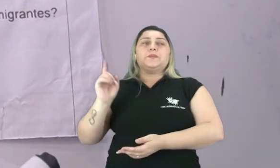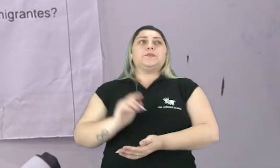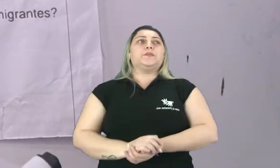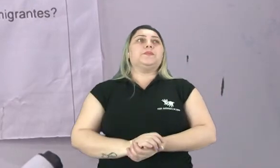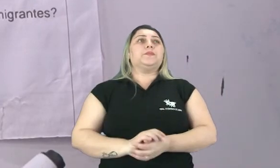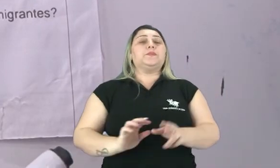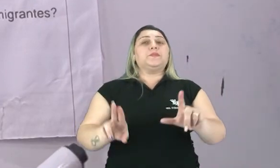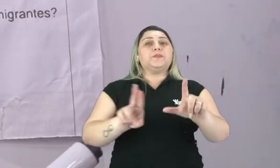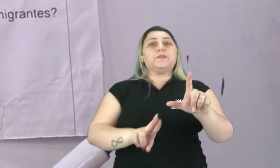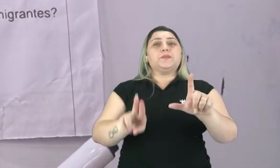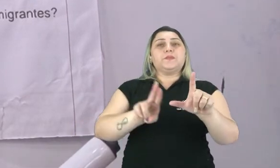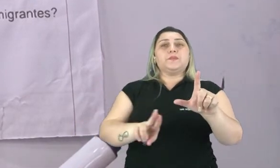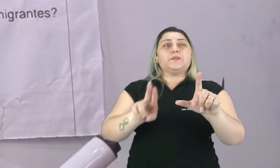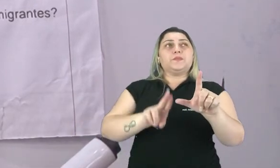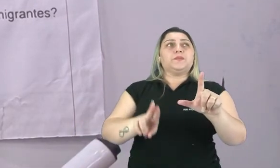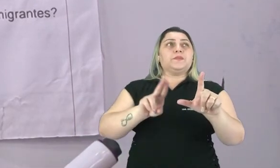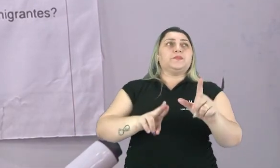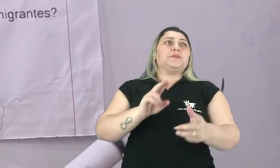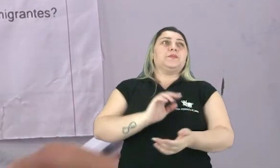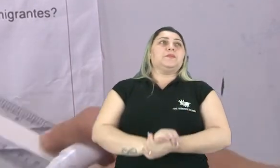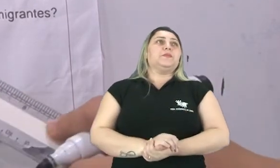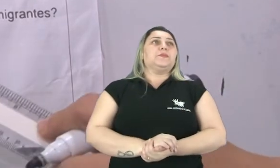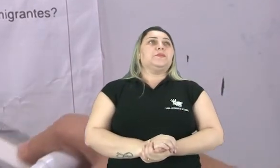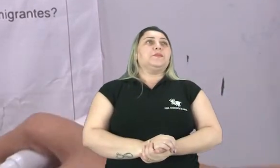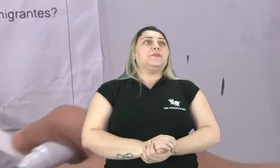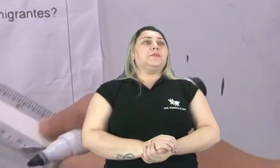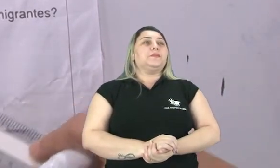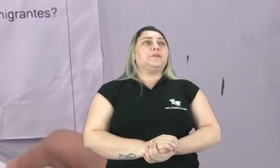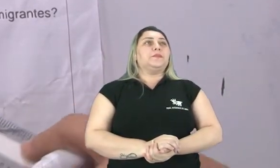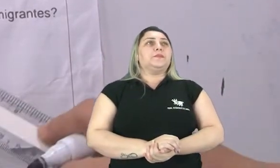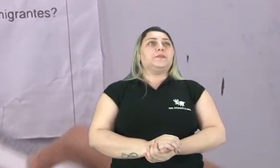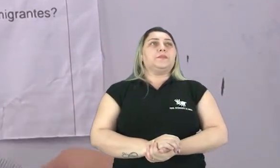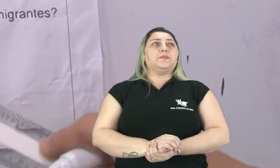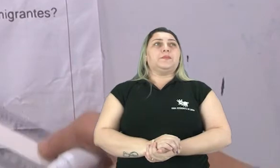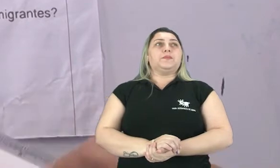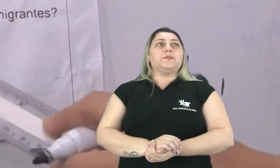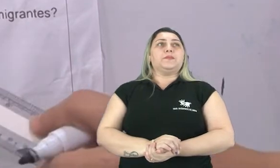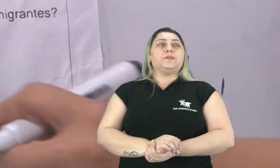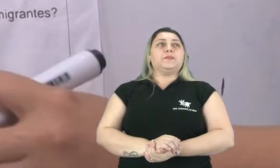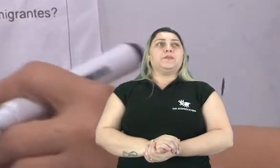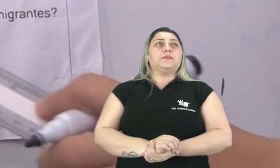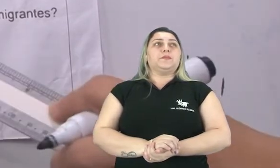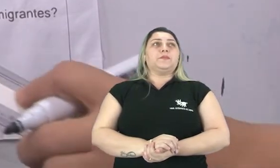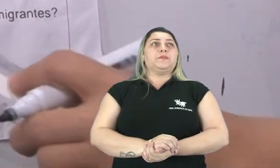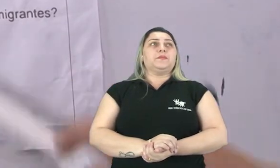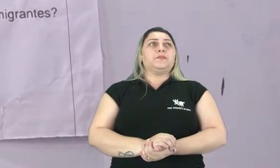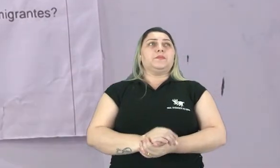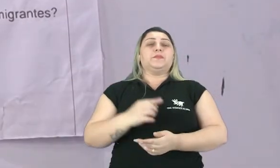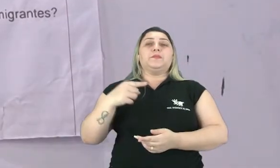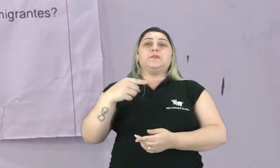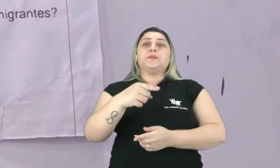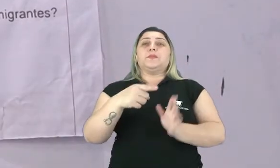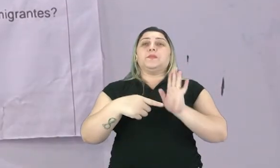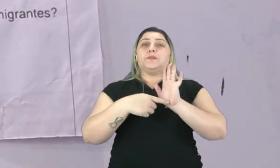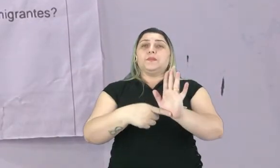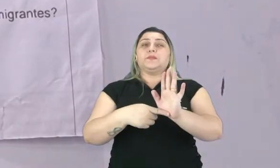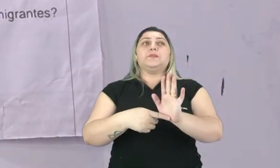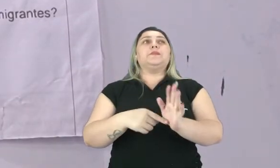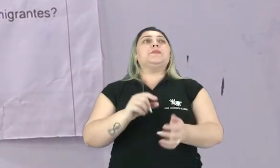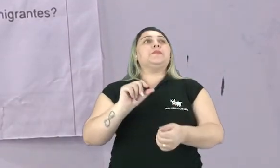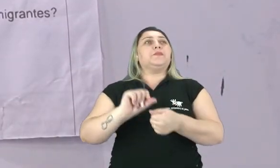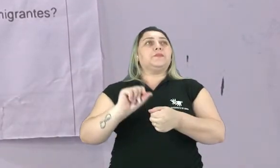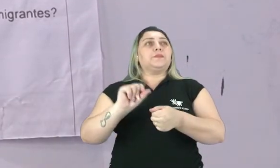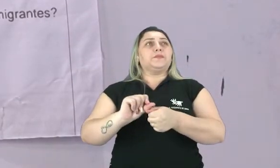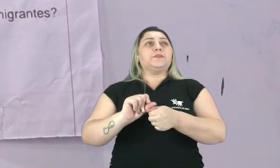legenda aqui, ó, direção das migrações. Então, essa é a direção onde as setas, né, estão